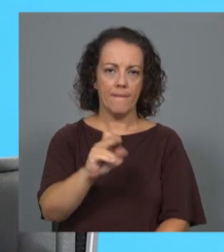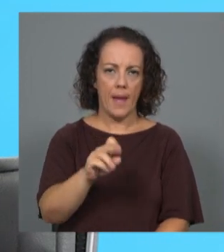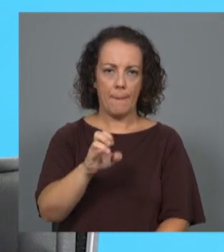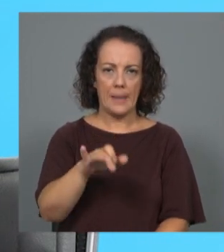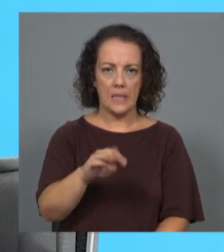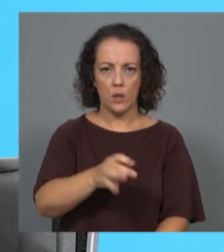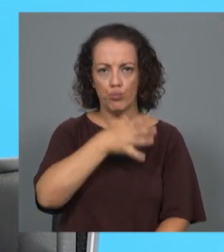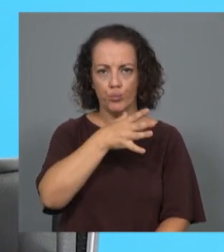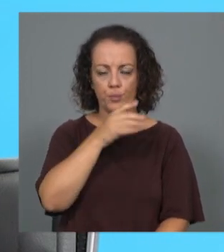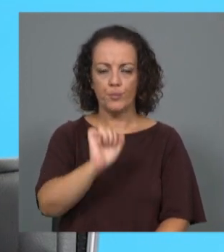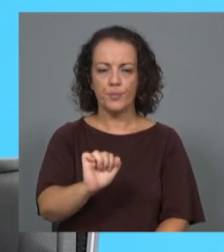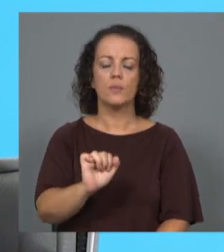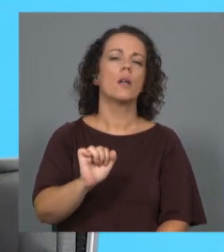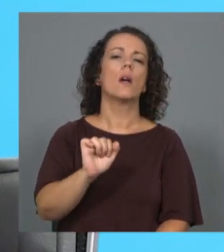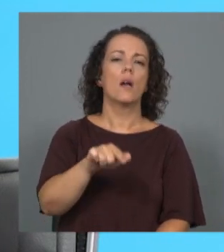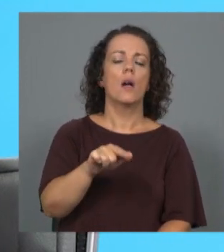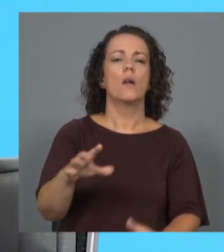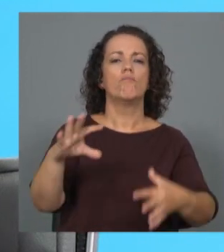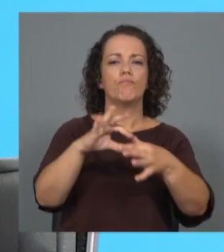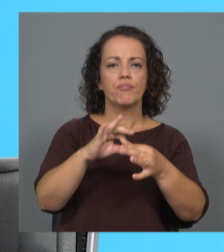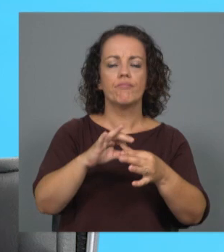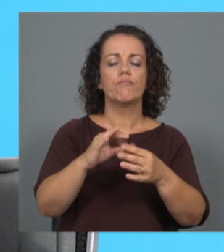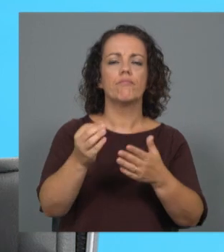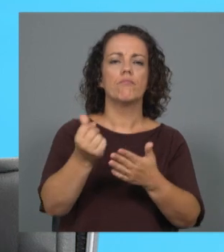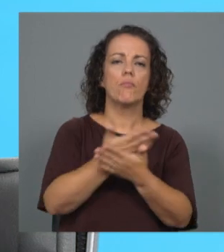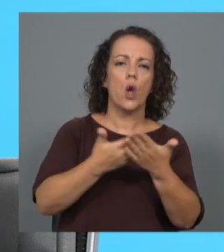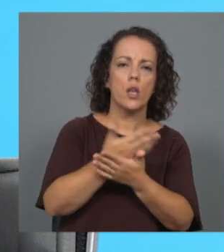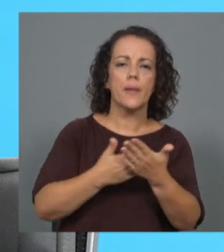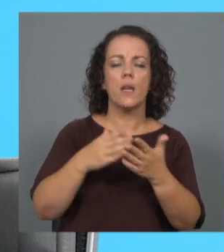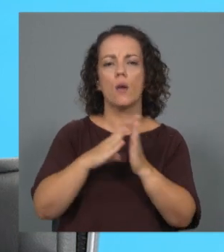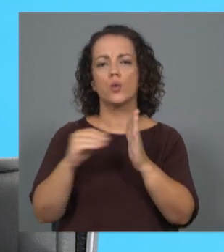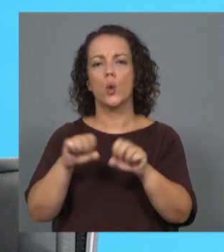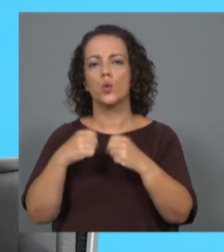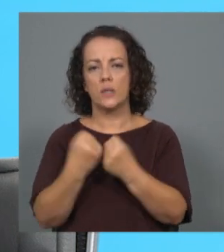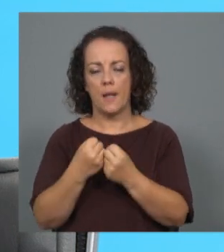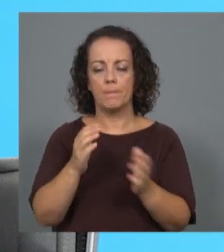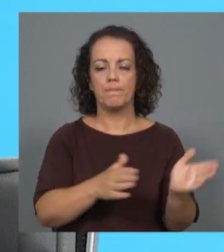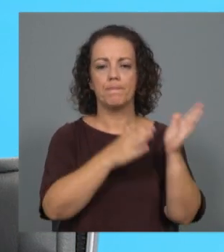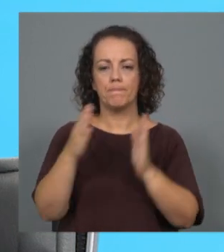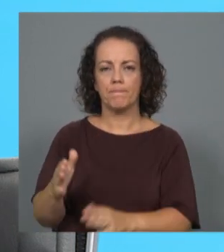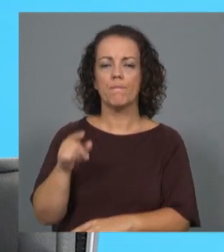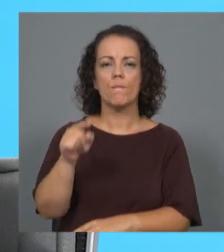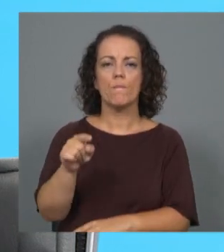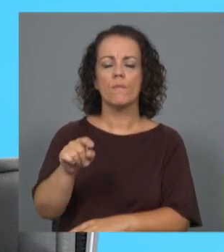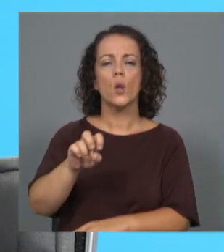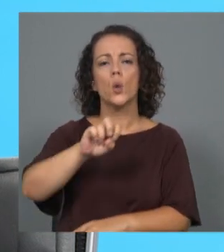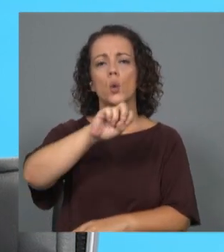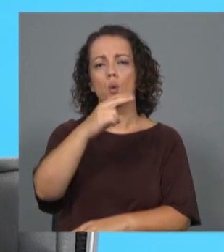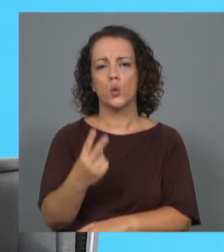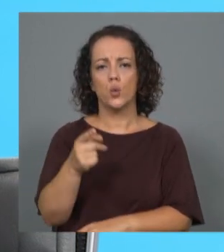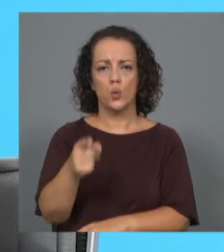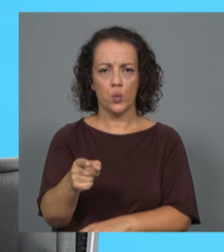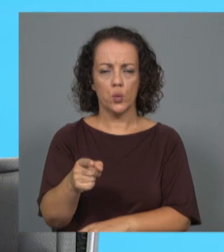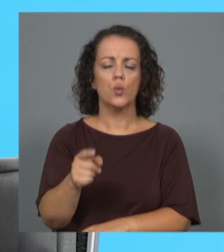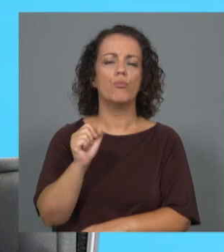na economia e no modelo social. O segundo dia tem um momento musical, pelo Rão Quiau, começa precisamente